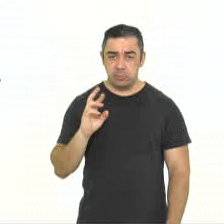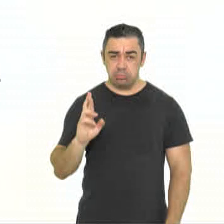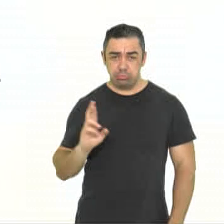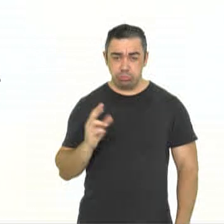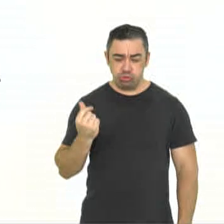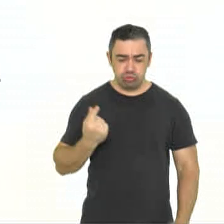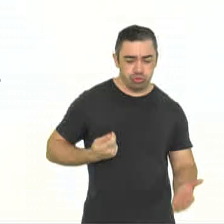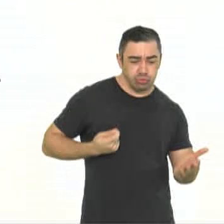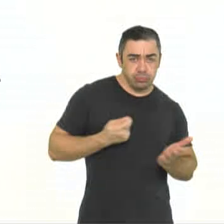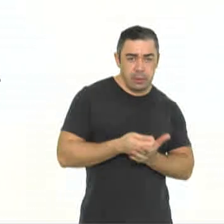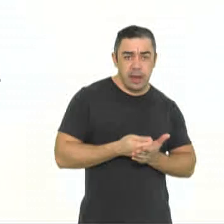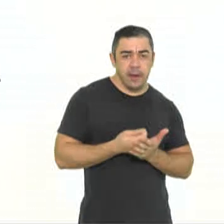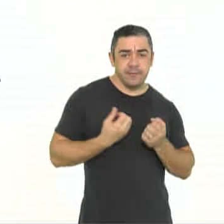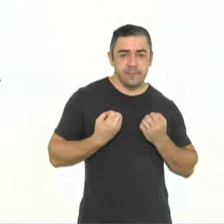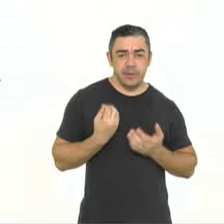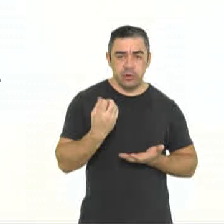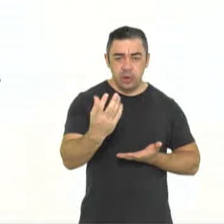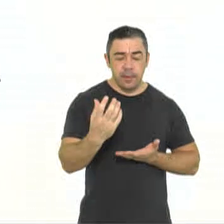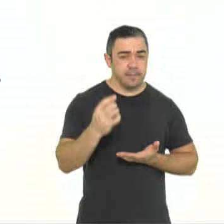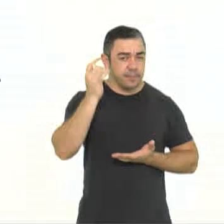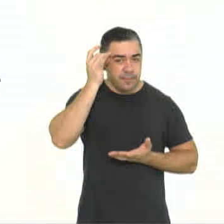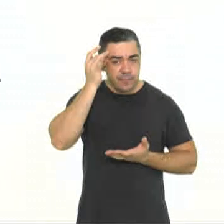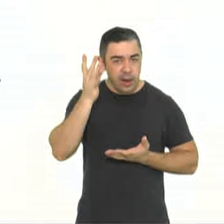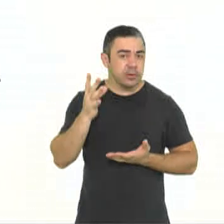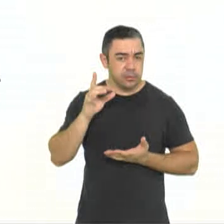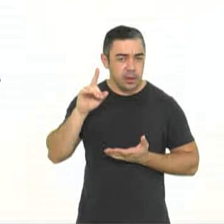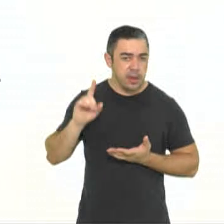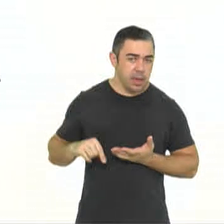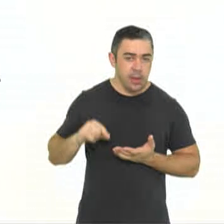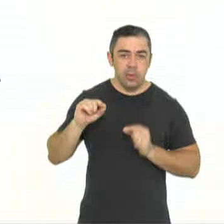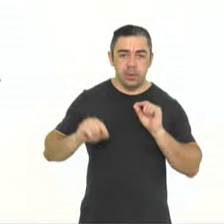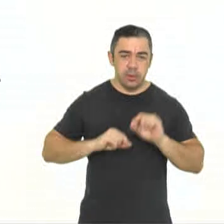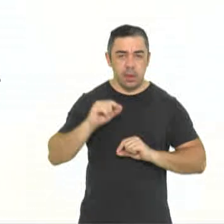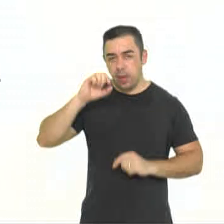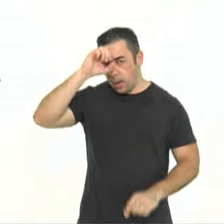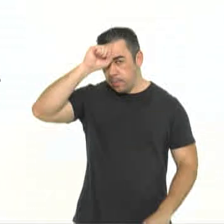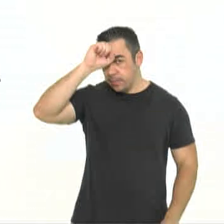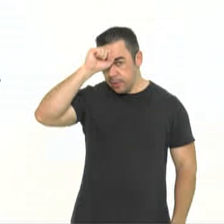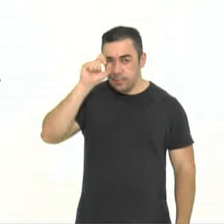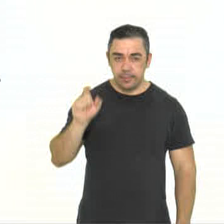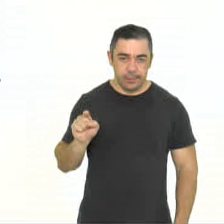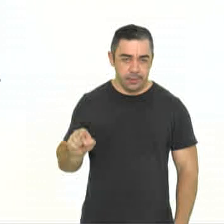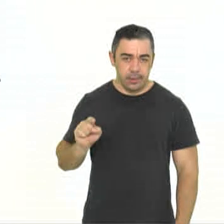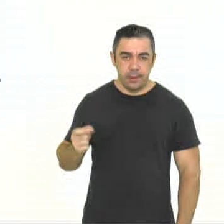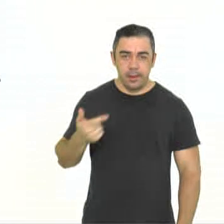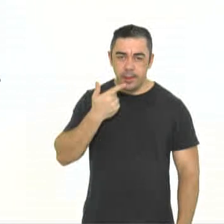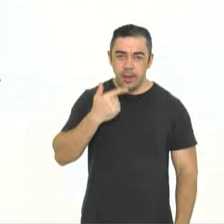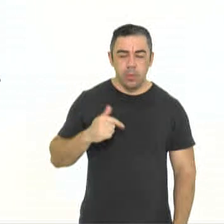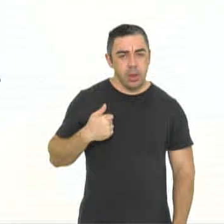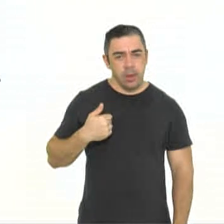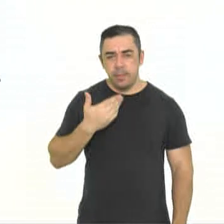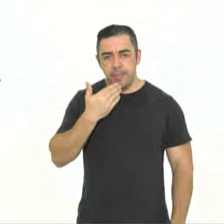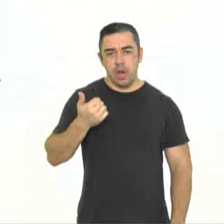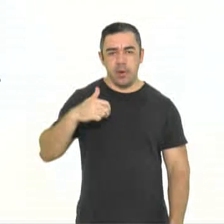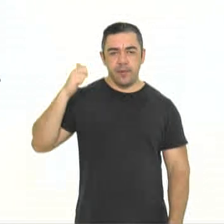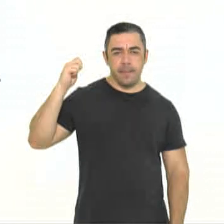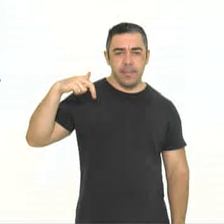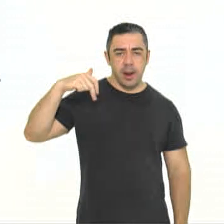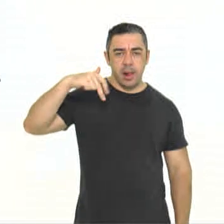viagem. É mais fácil, pode ficar certo, aprender o javanês. Fui a pé.